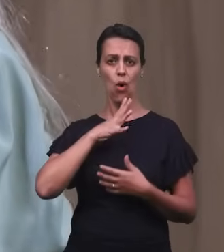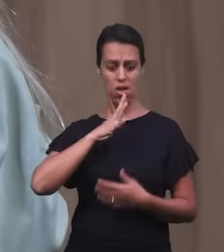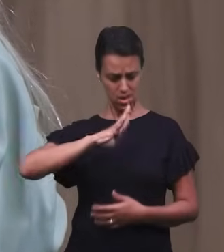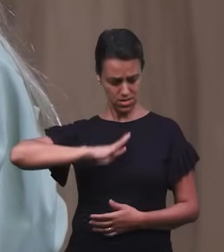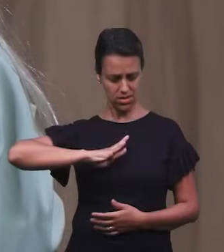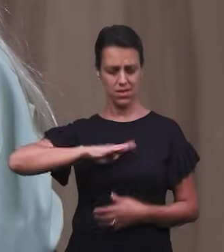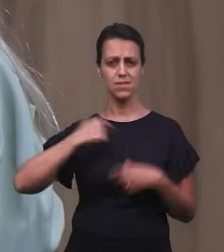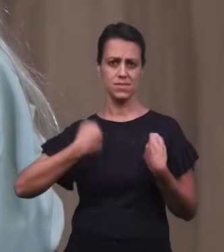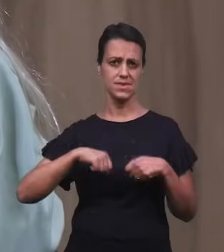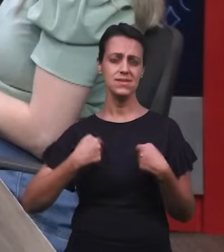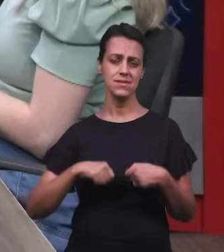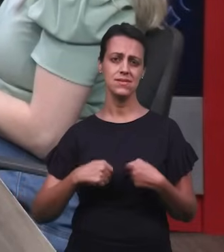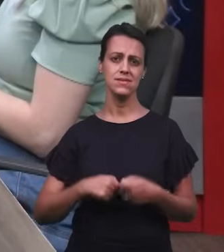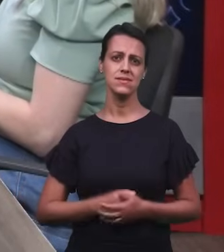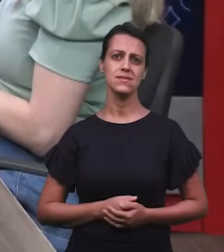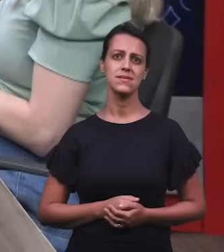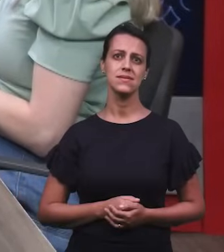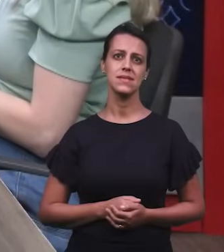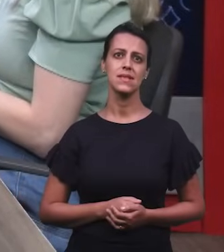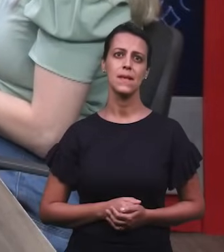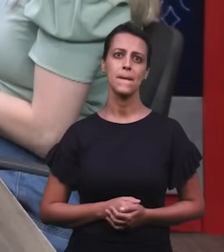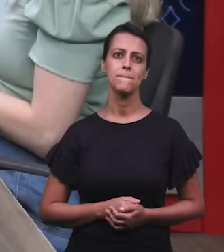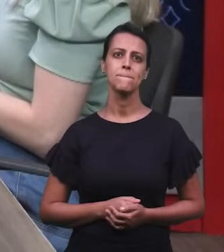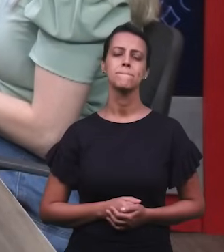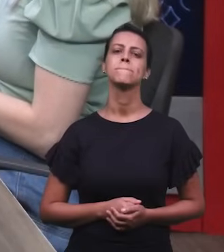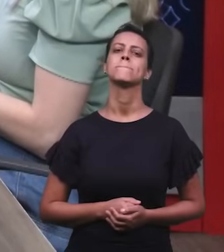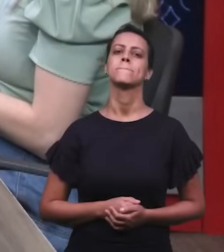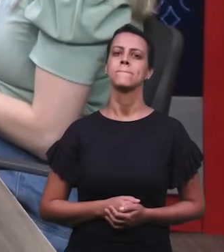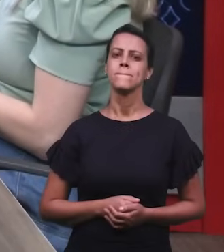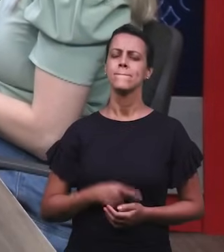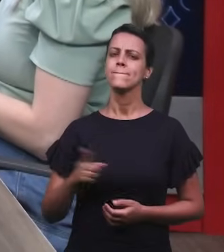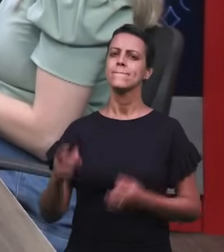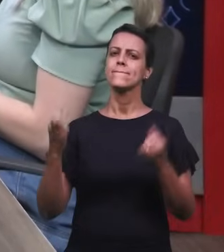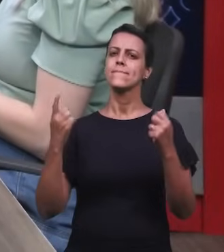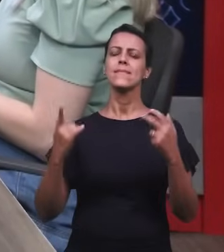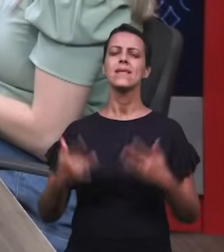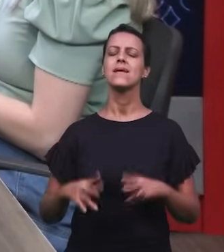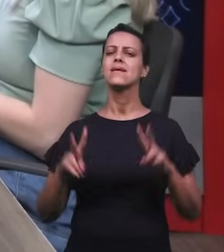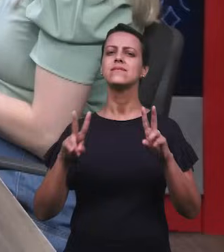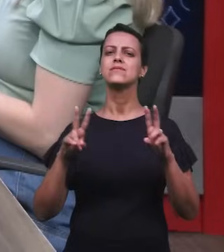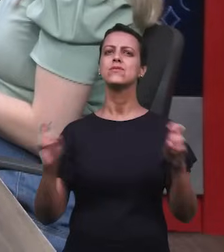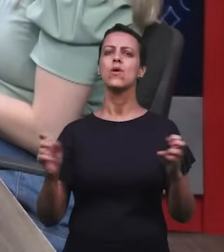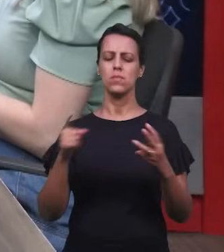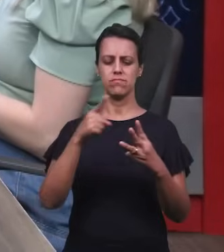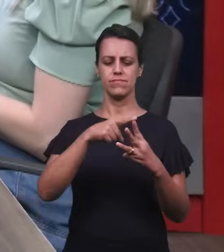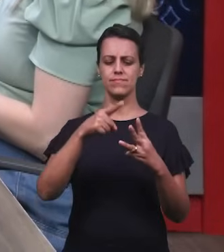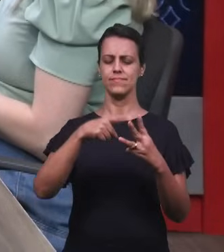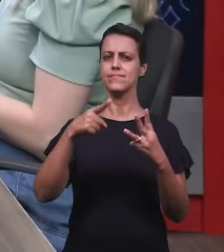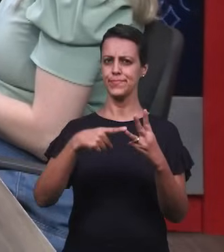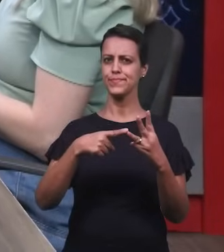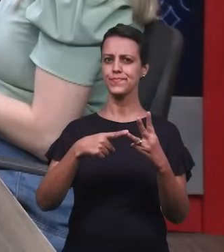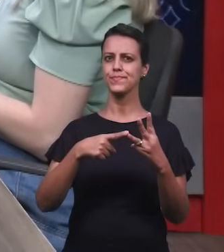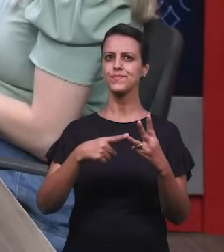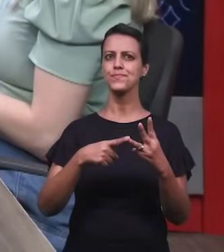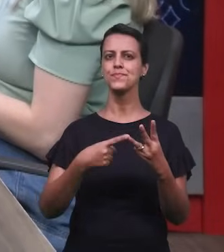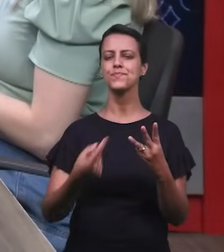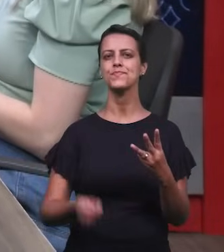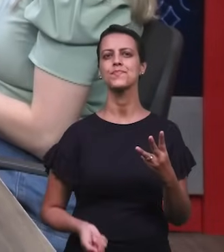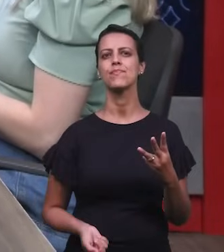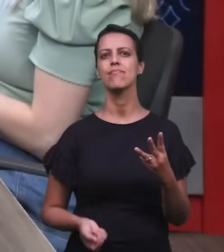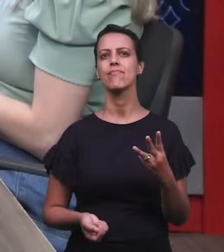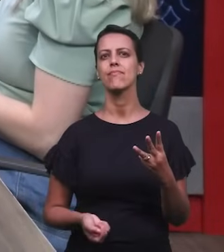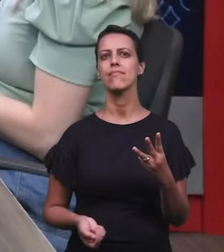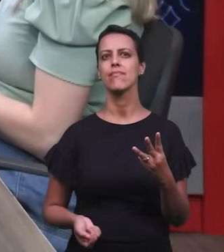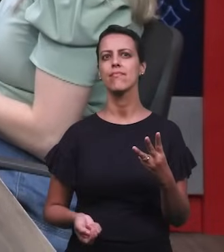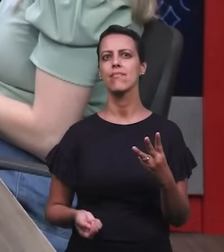nosso dia a dia. Glória a Deus. A irmã falou sobre o temperamento, o caráter e a personalidade. Quando a gente olha